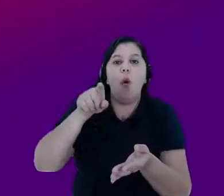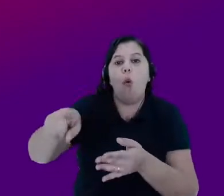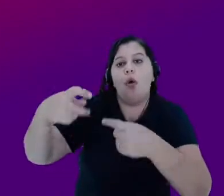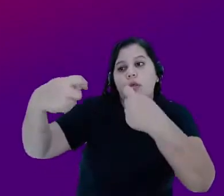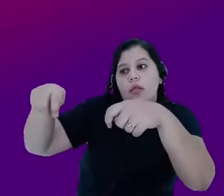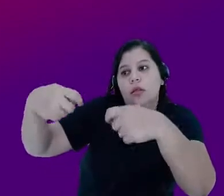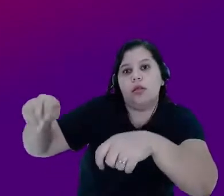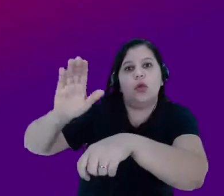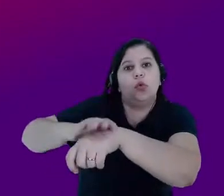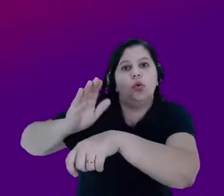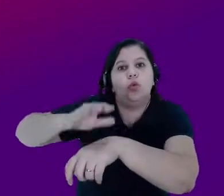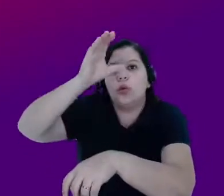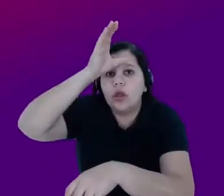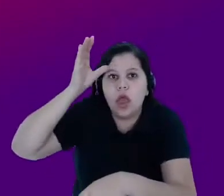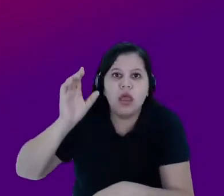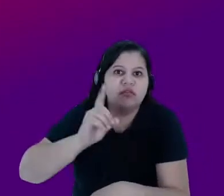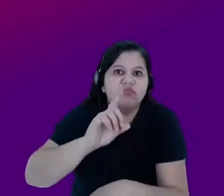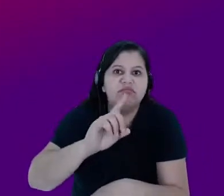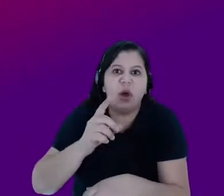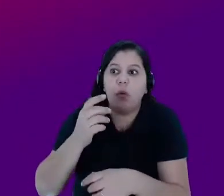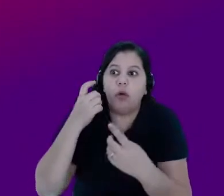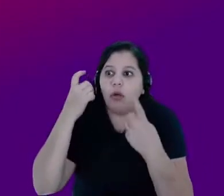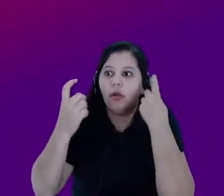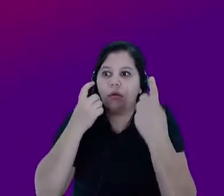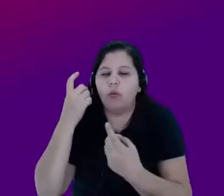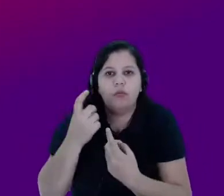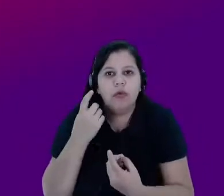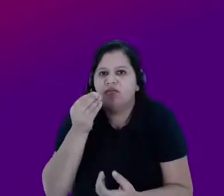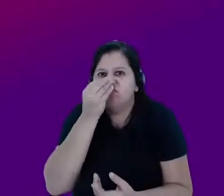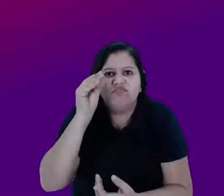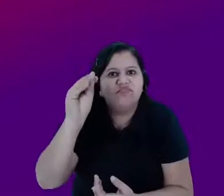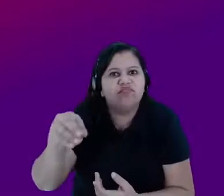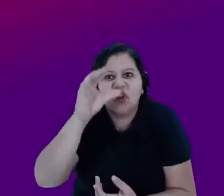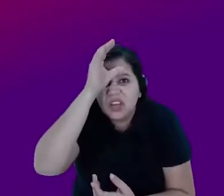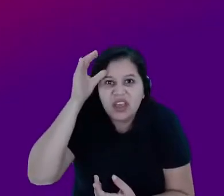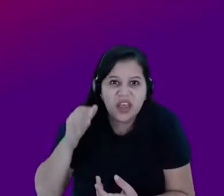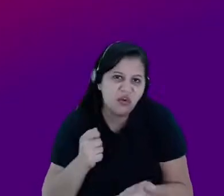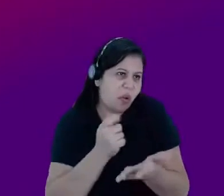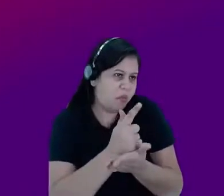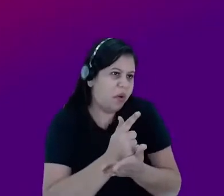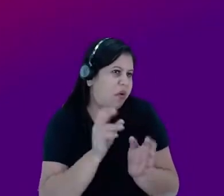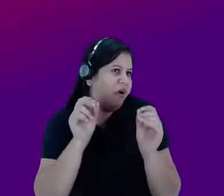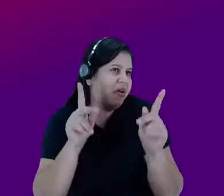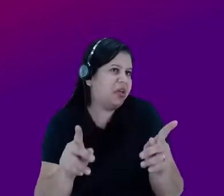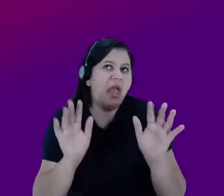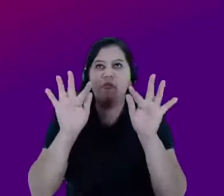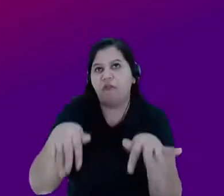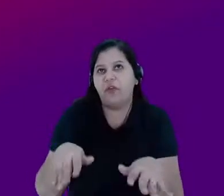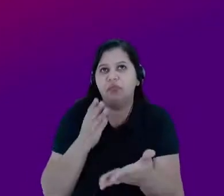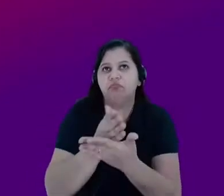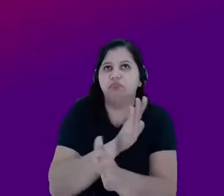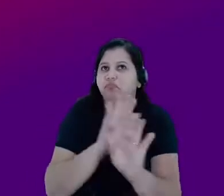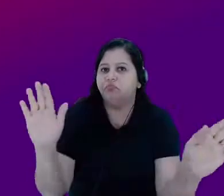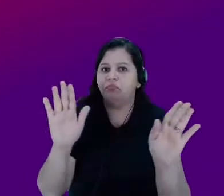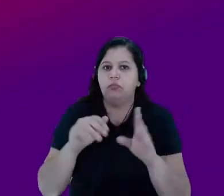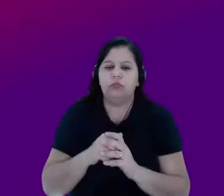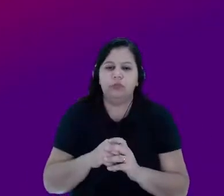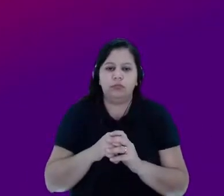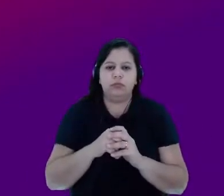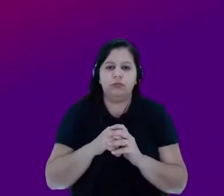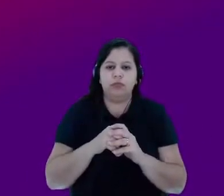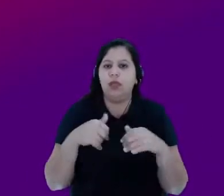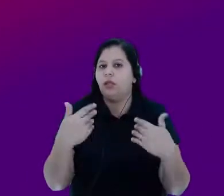desses clientes. Uma experiência digital que se confundia com aquela comercialização digital. Então,